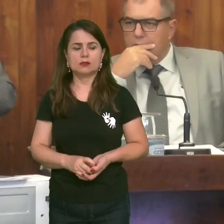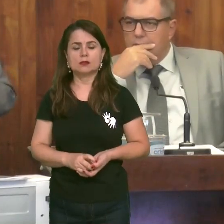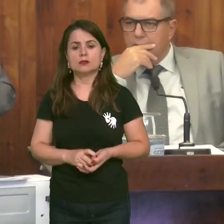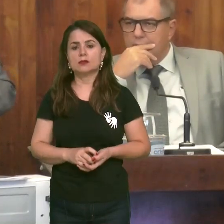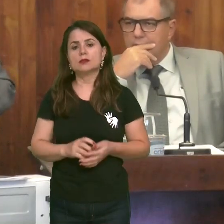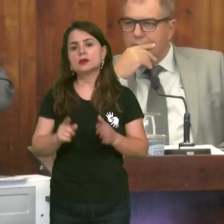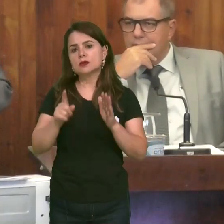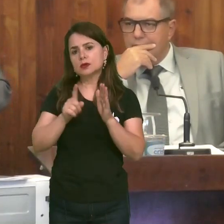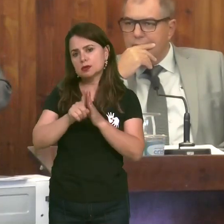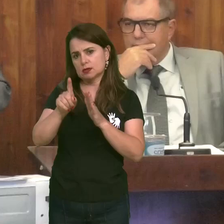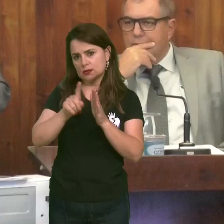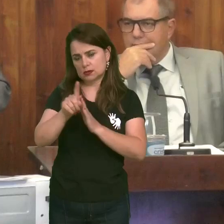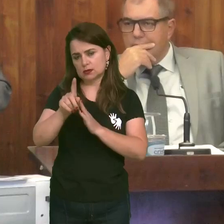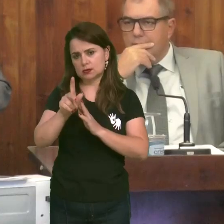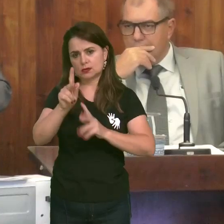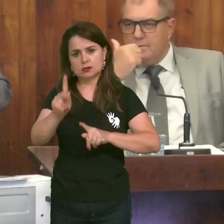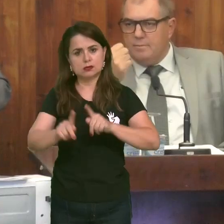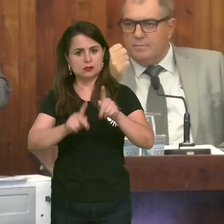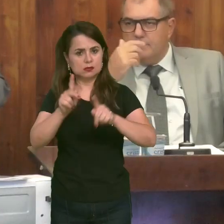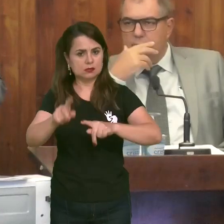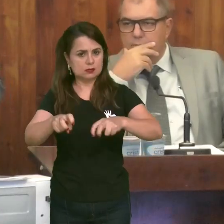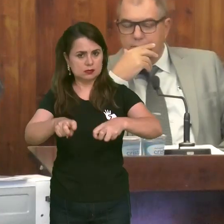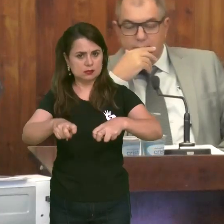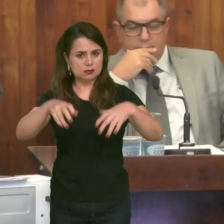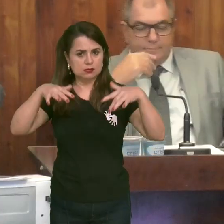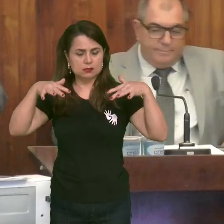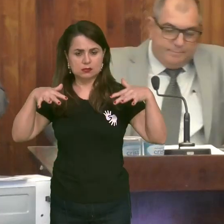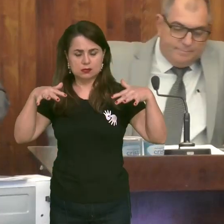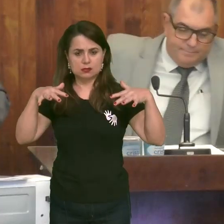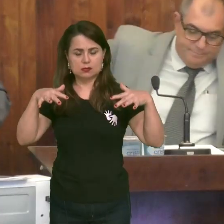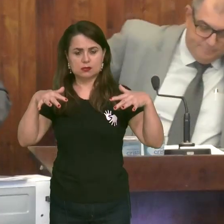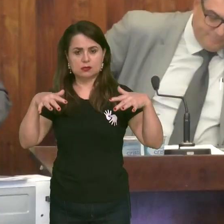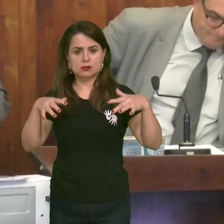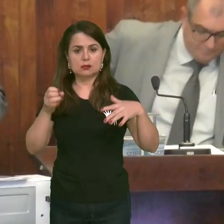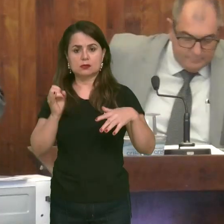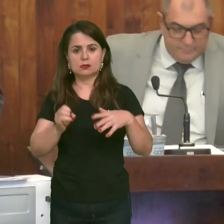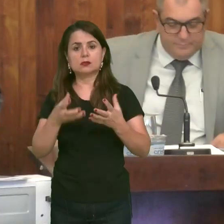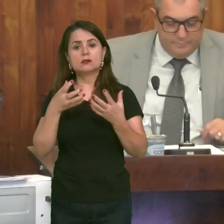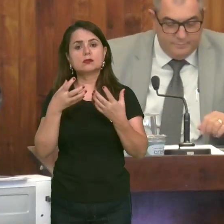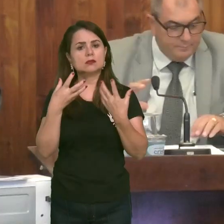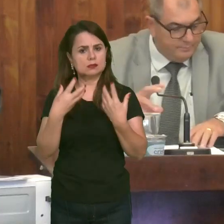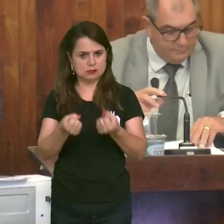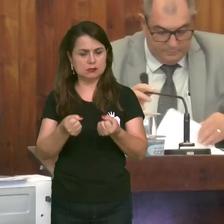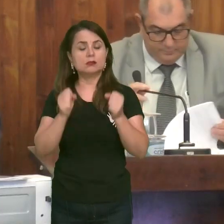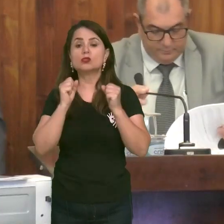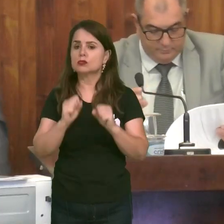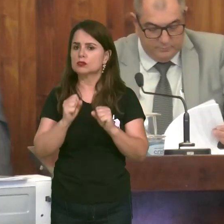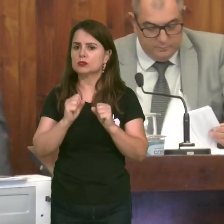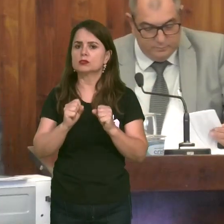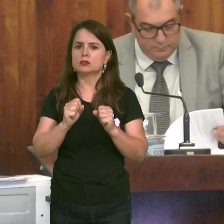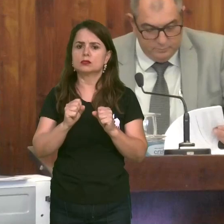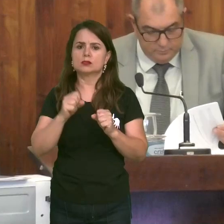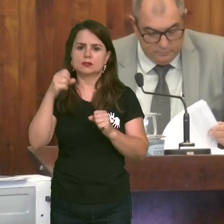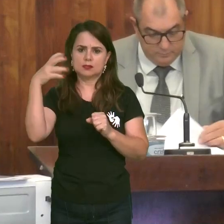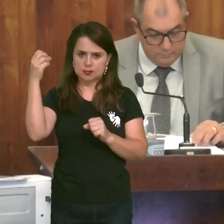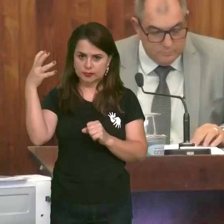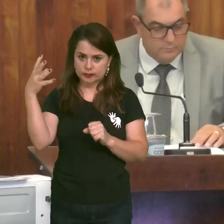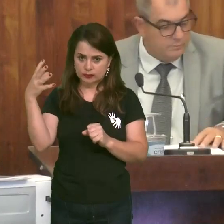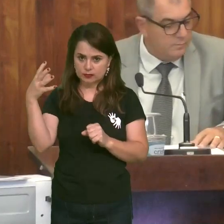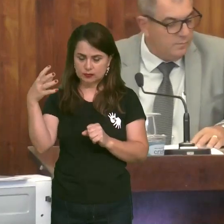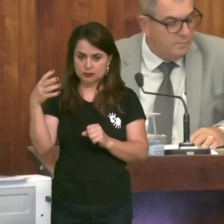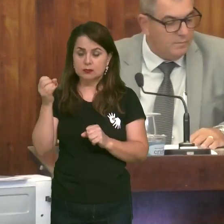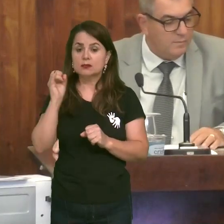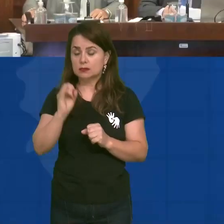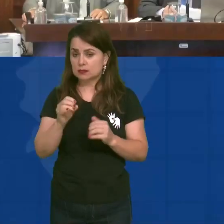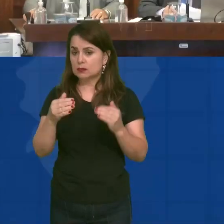Submisso a apreciação do plenário o requerimento de viagem Ofício de viagem interessada à presidência da casa os